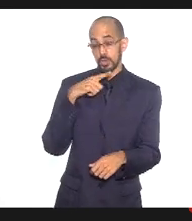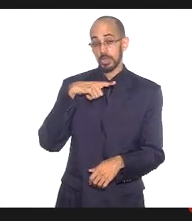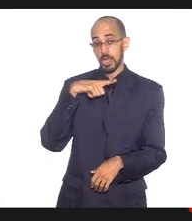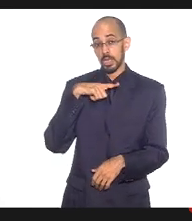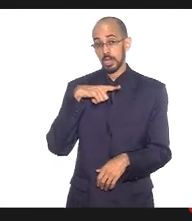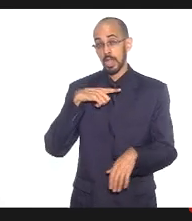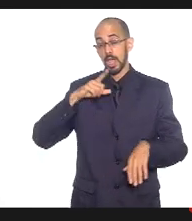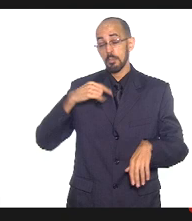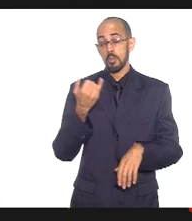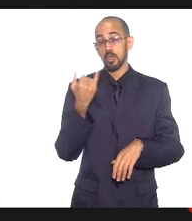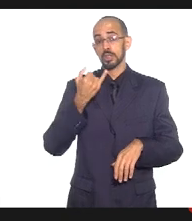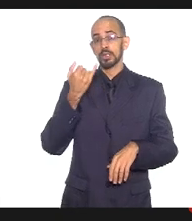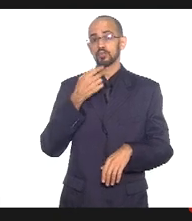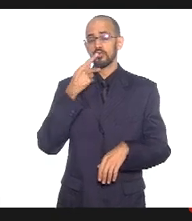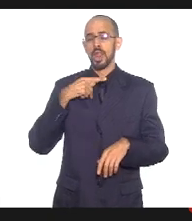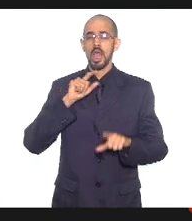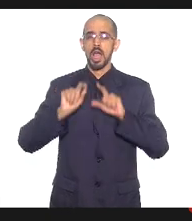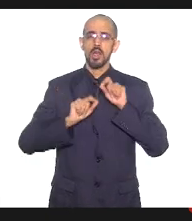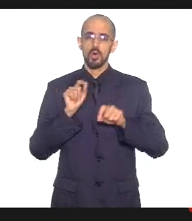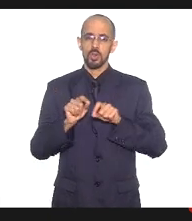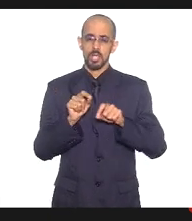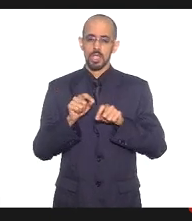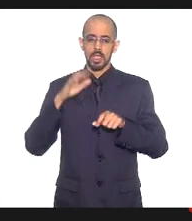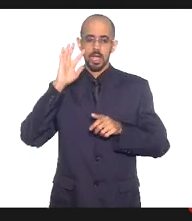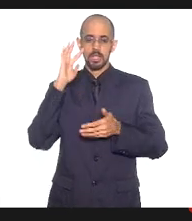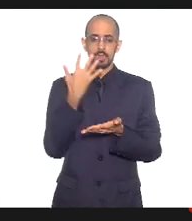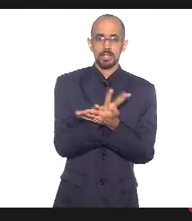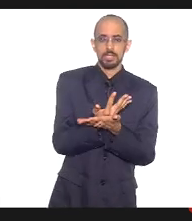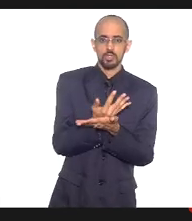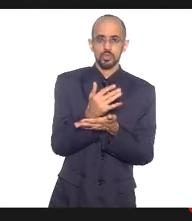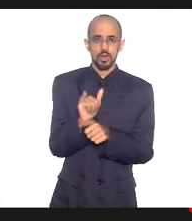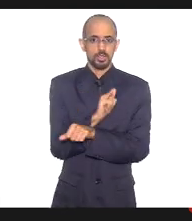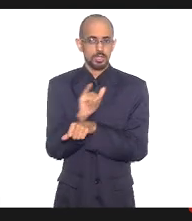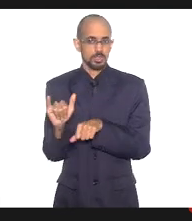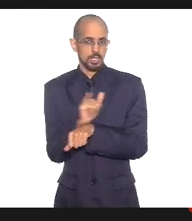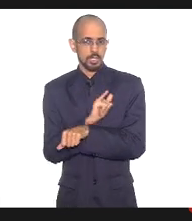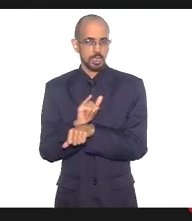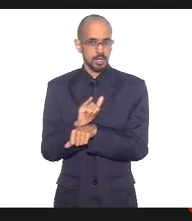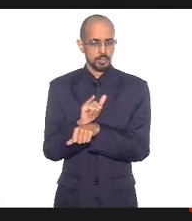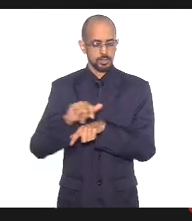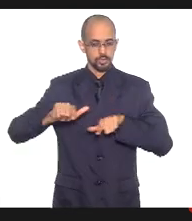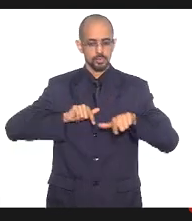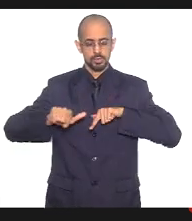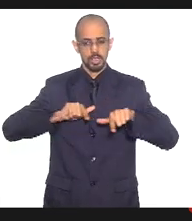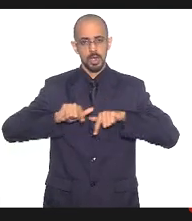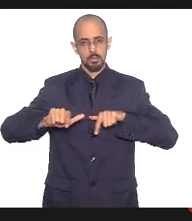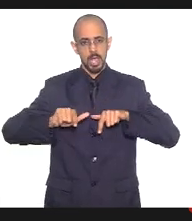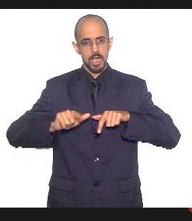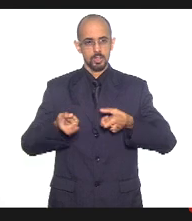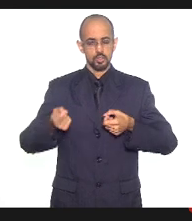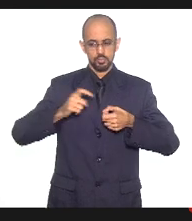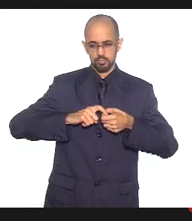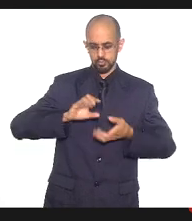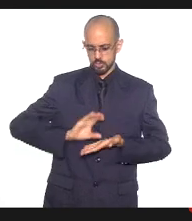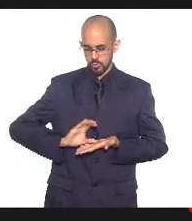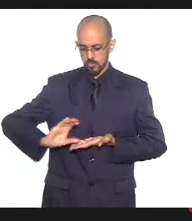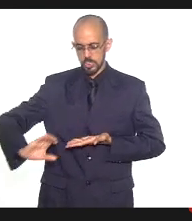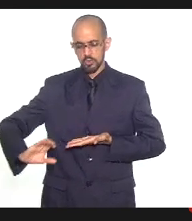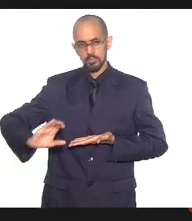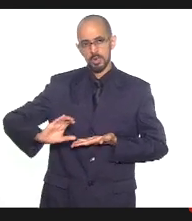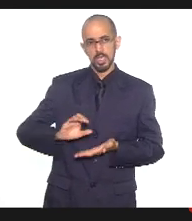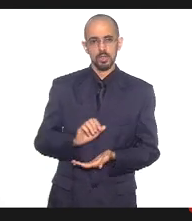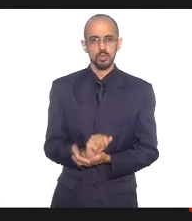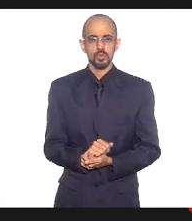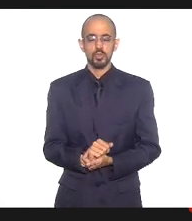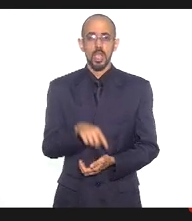frisar que as decisões estratégicas, como atividades que vão ser desempenhadas pelo consórcio, investimentos, o orçamento,